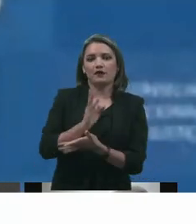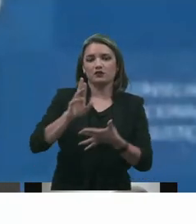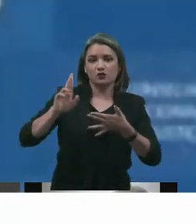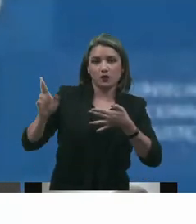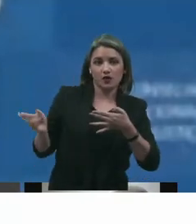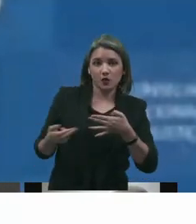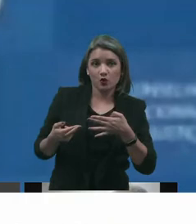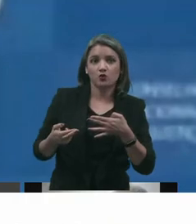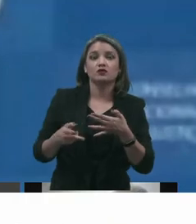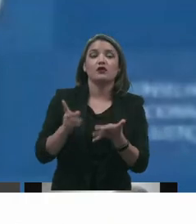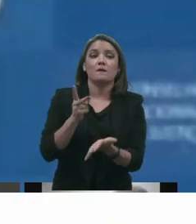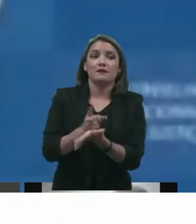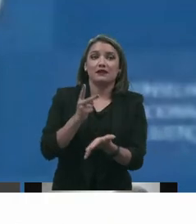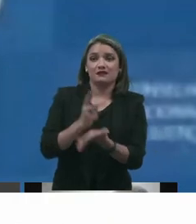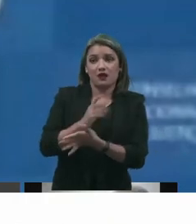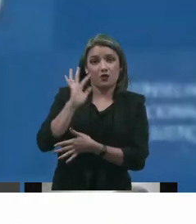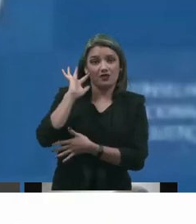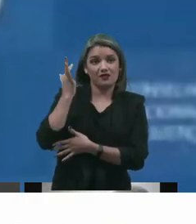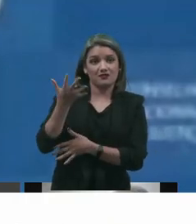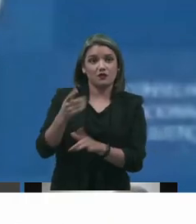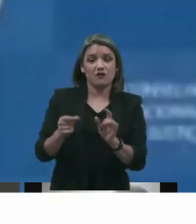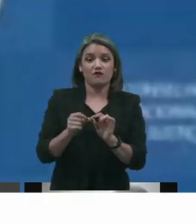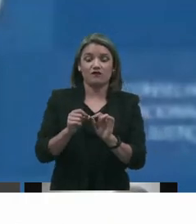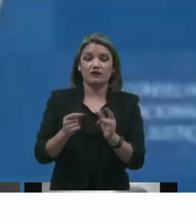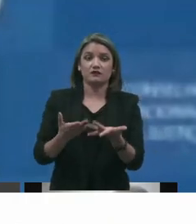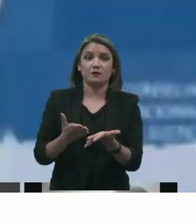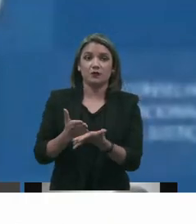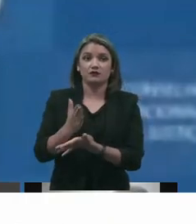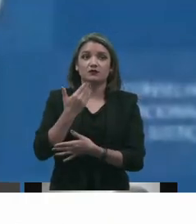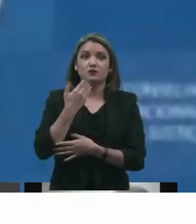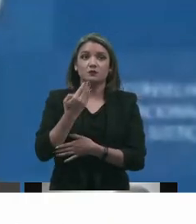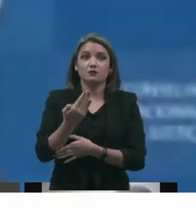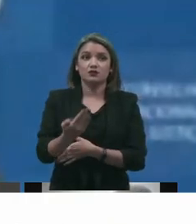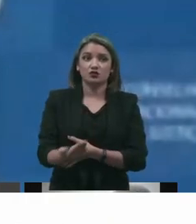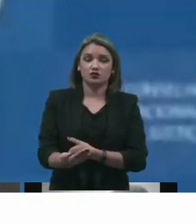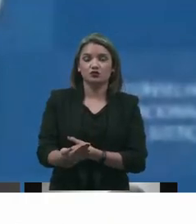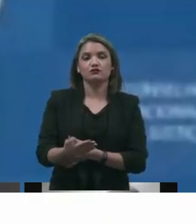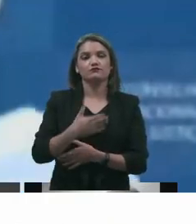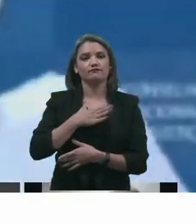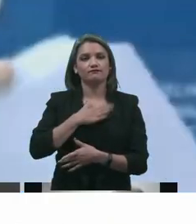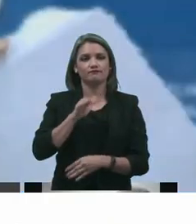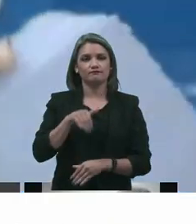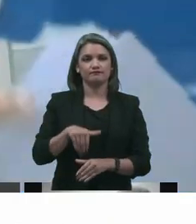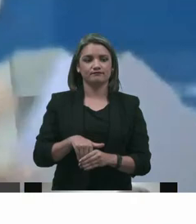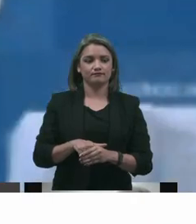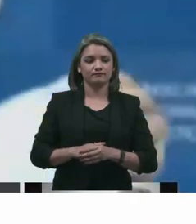mantenho rígida a decisão que julgou procedente o pedido, é como voto.